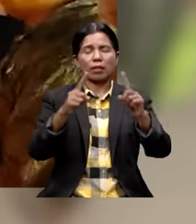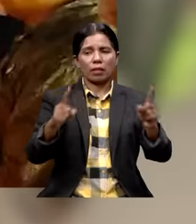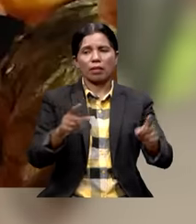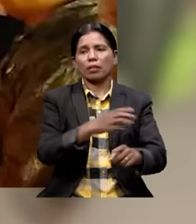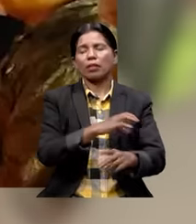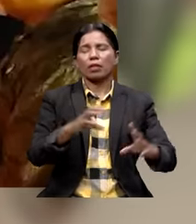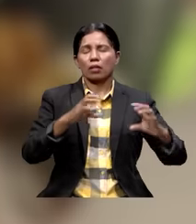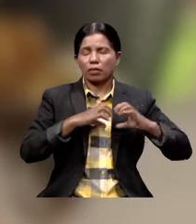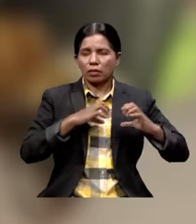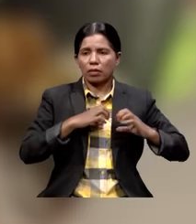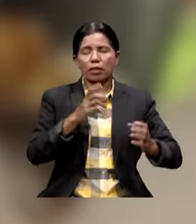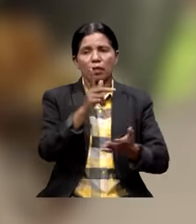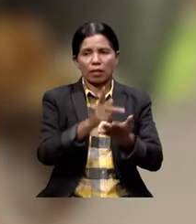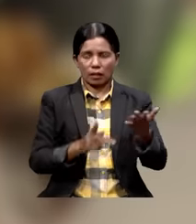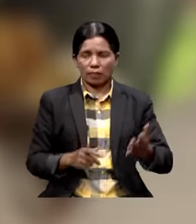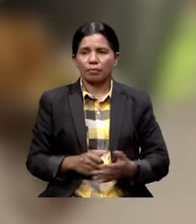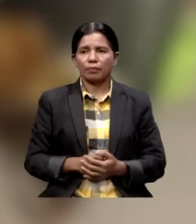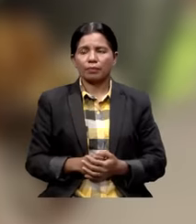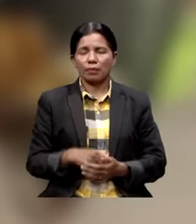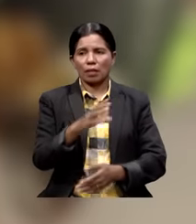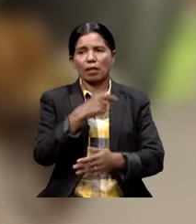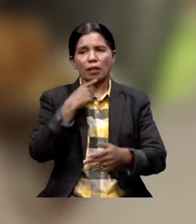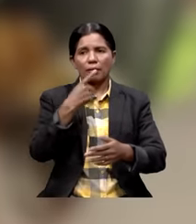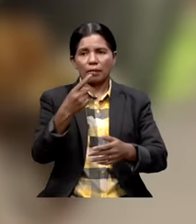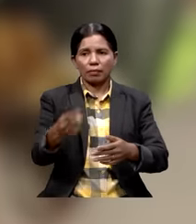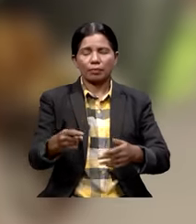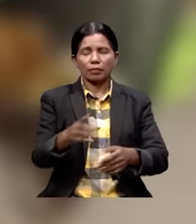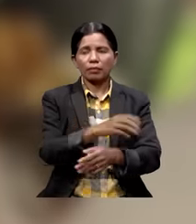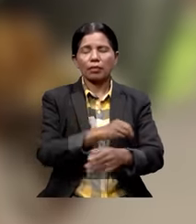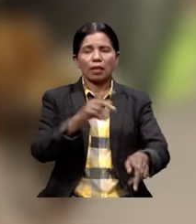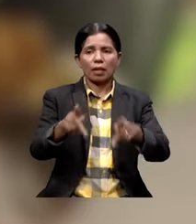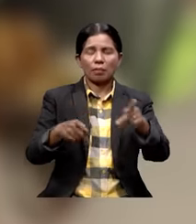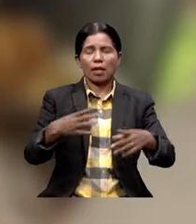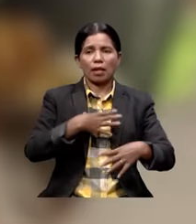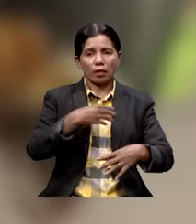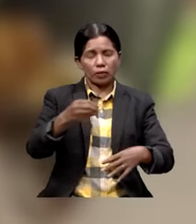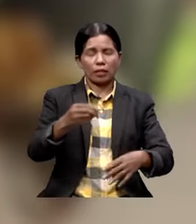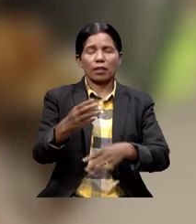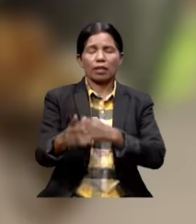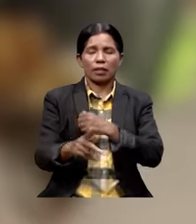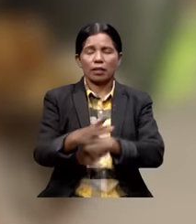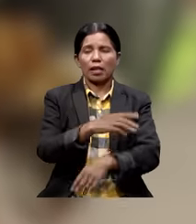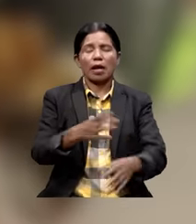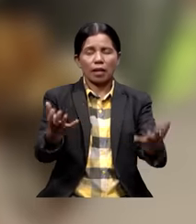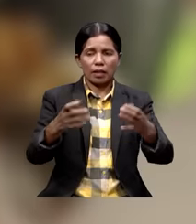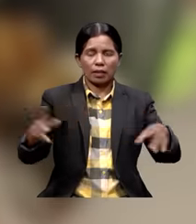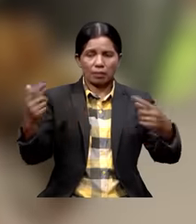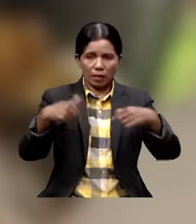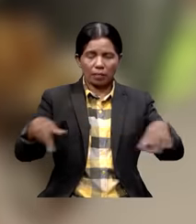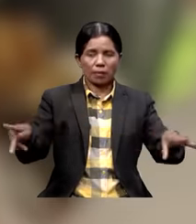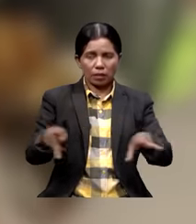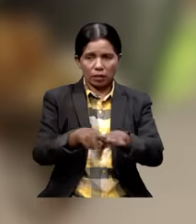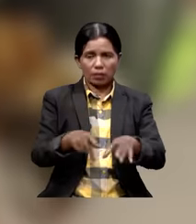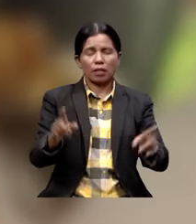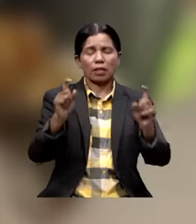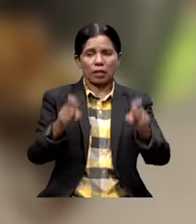fuan sikanek. Ex-resistência né, prefere pro-autonomista ser a cara que mais participa, tem que mais consciência